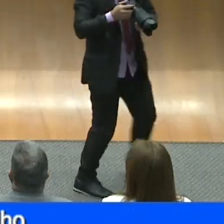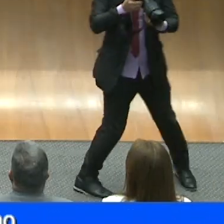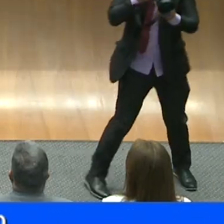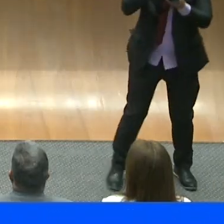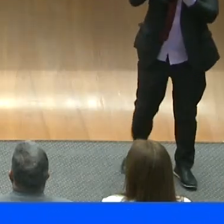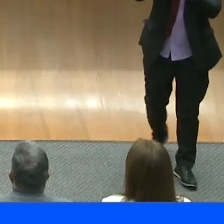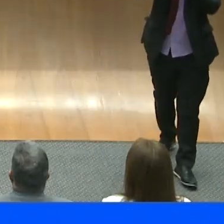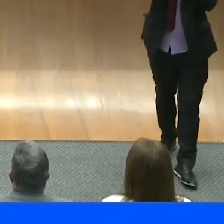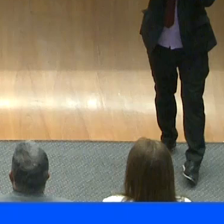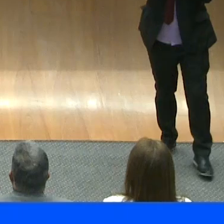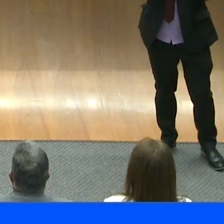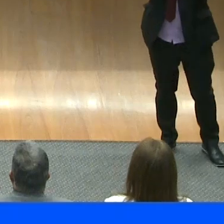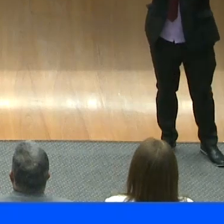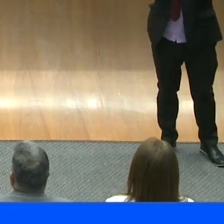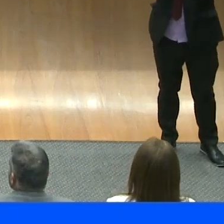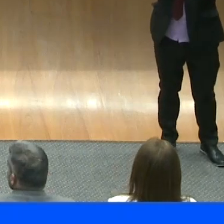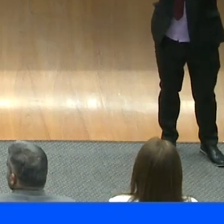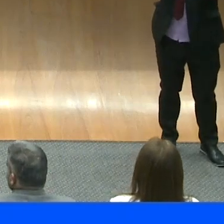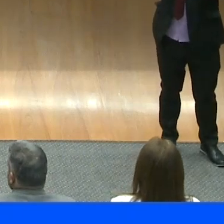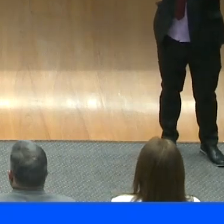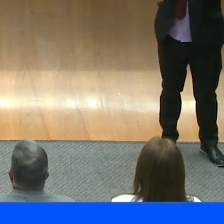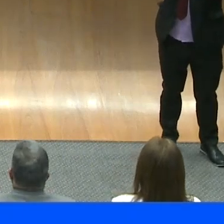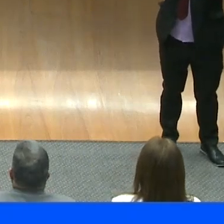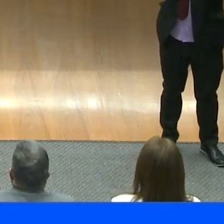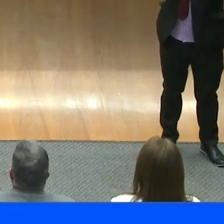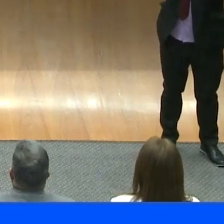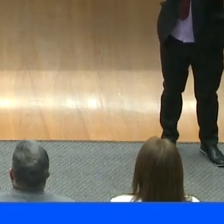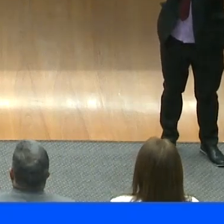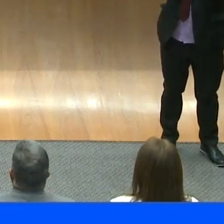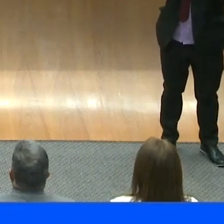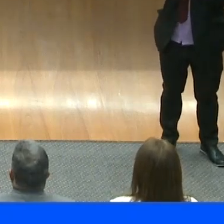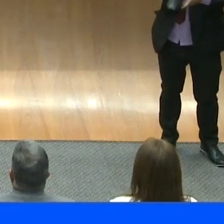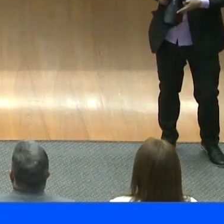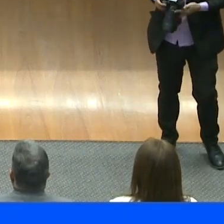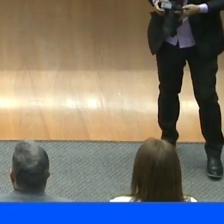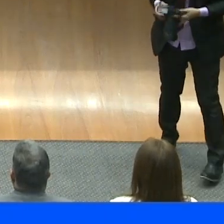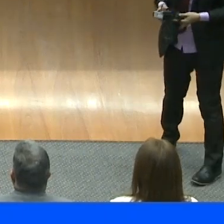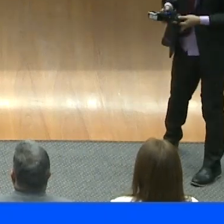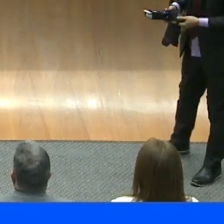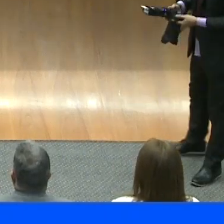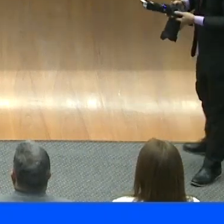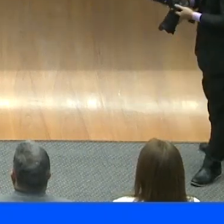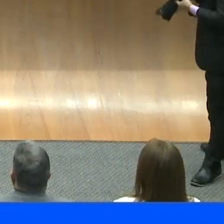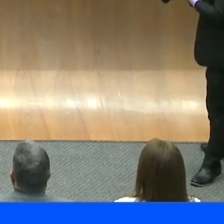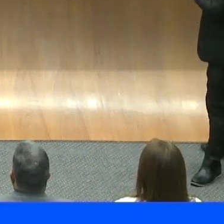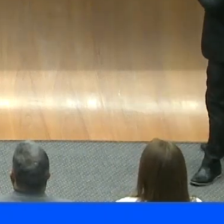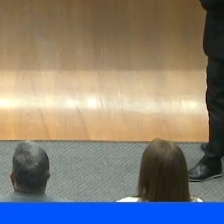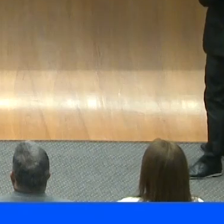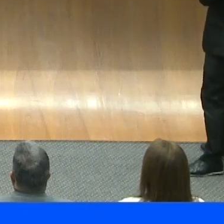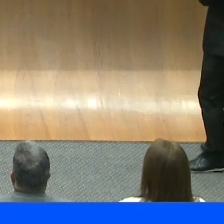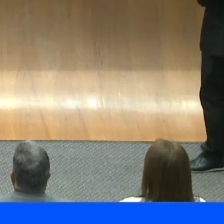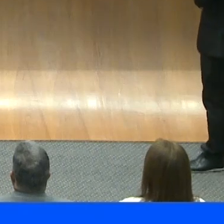vitória morte a vida, e com a vitória glória entrelaçada.